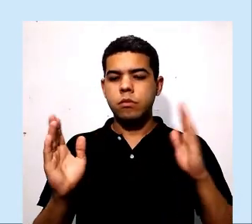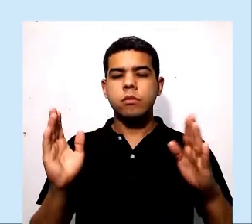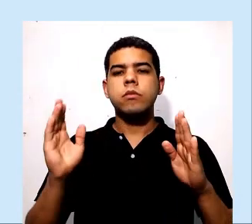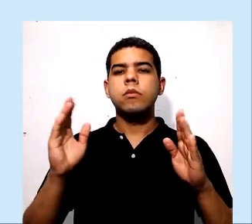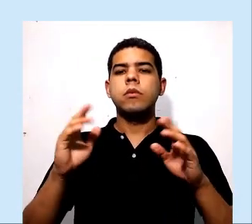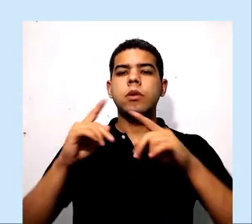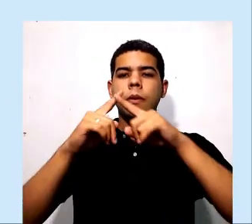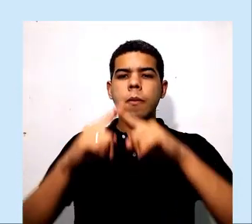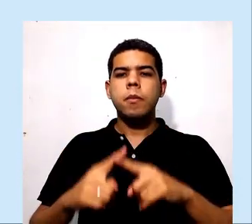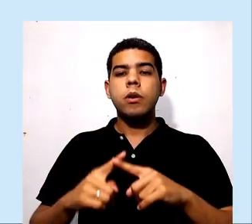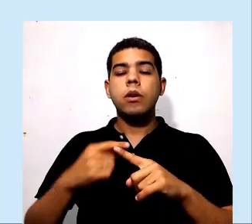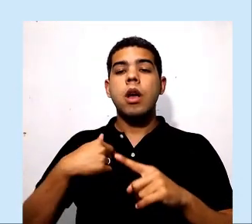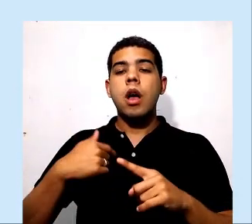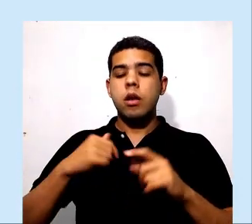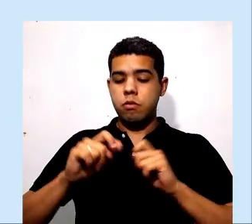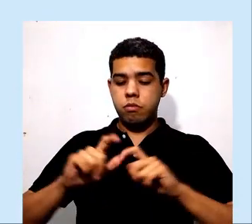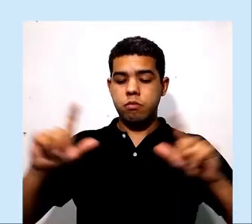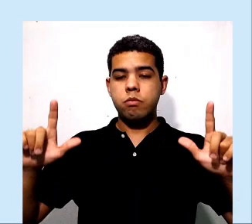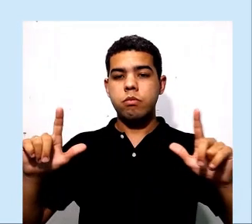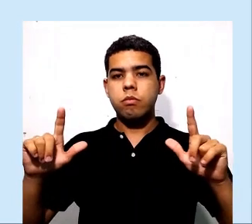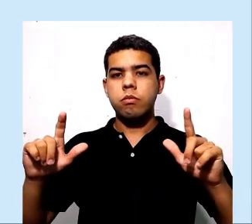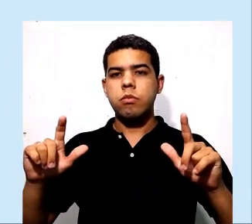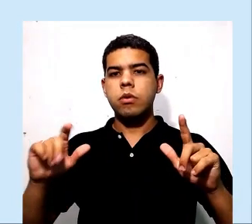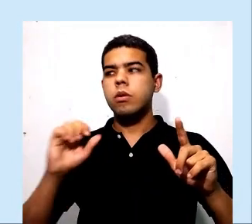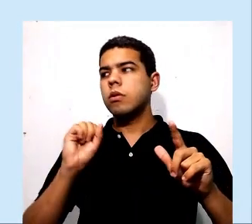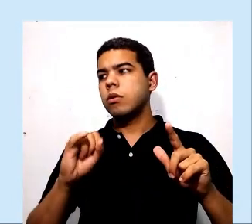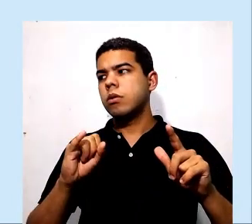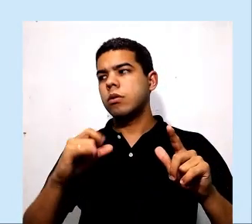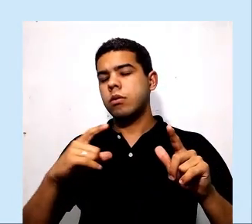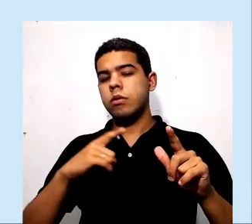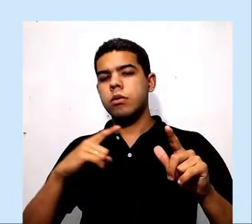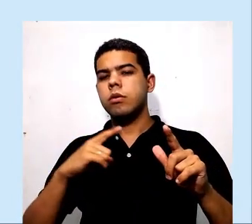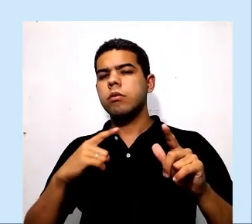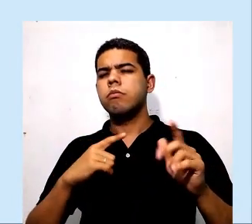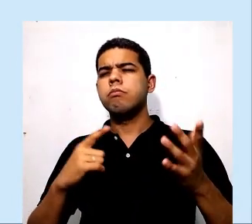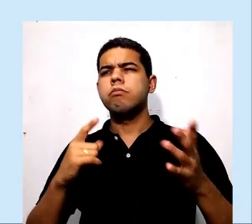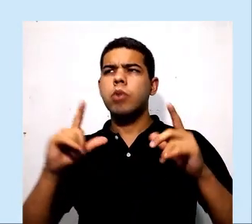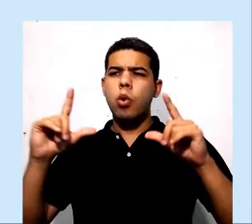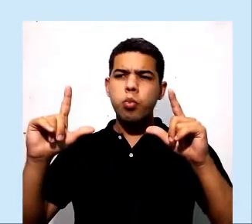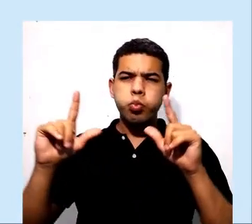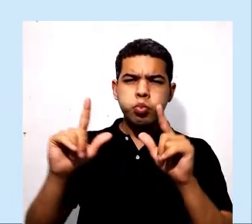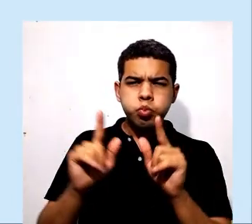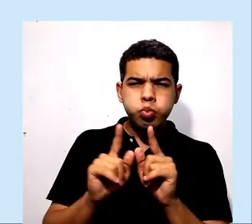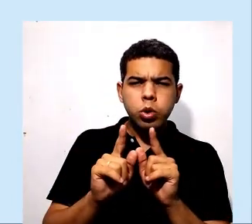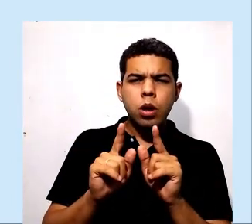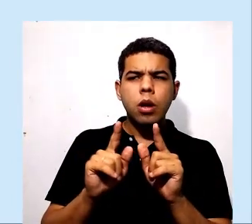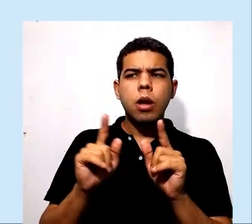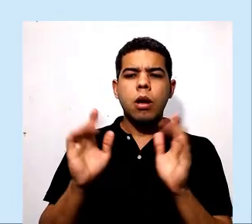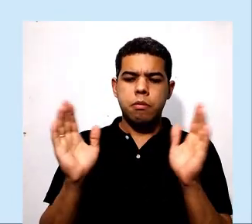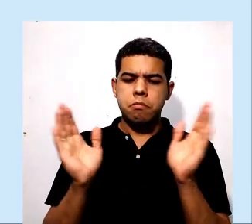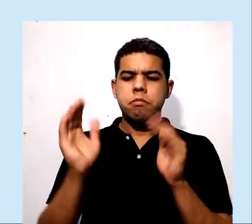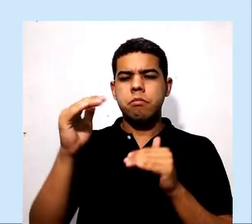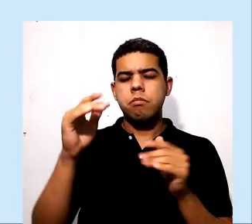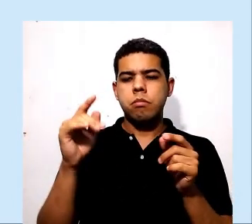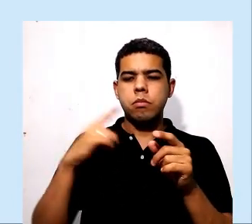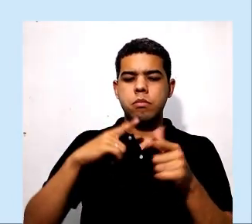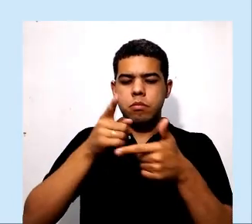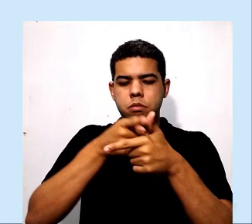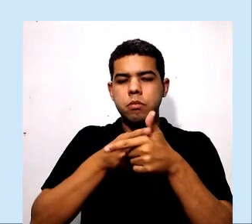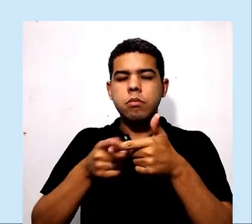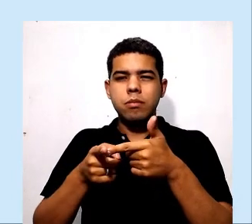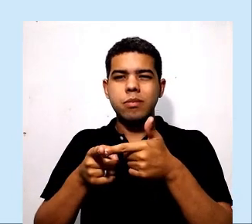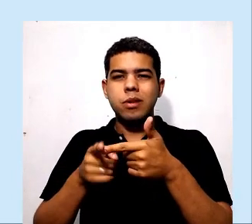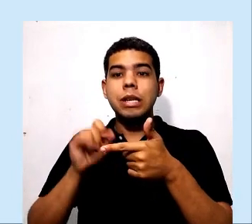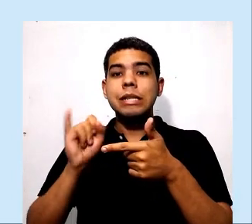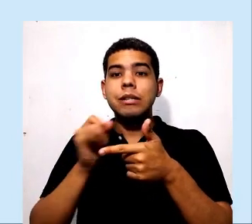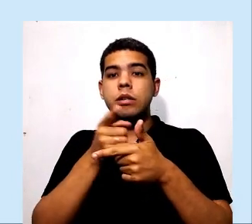multiplicam por um número. Se eu estou ampliando, se eu estou reduzindo, que é diminuindo, os lados vão dividir por um